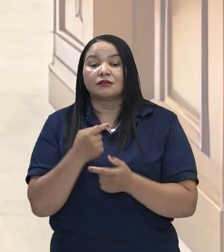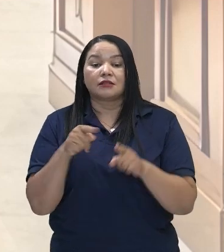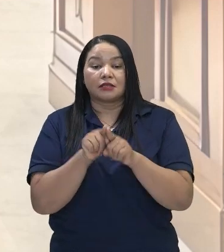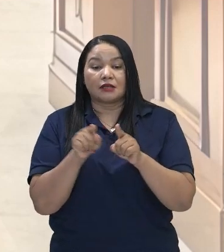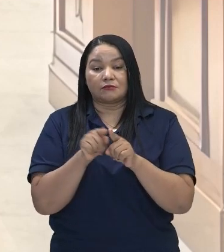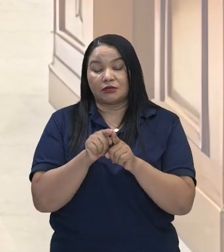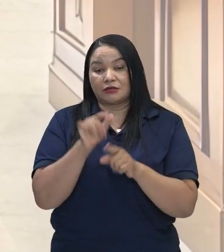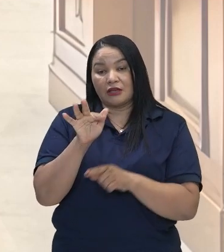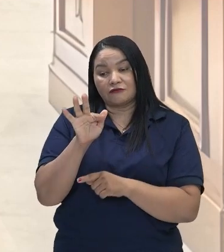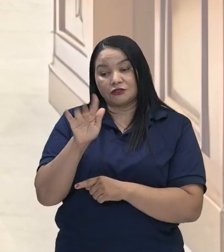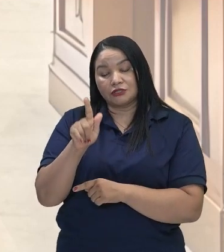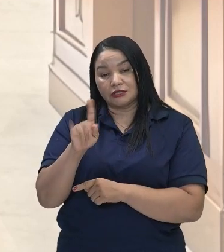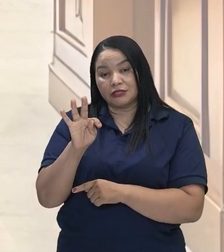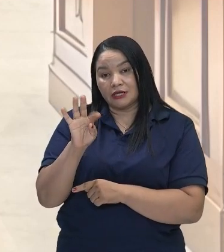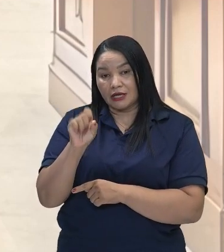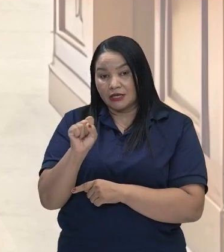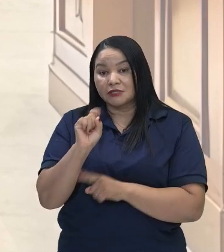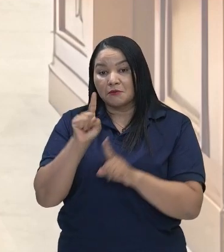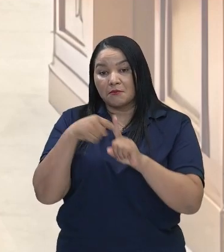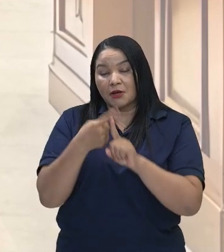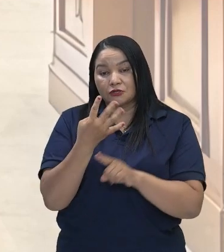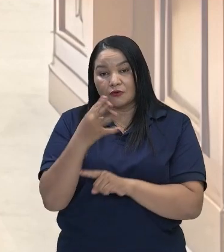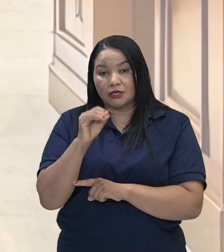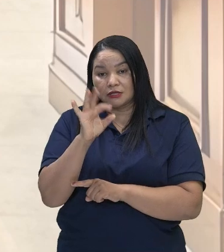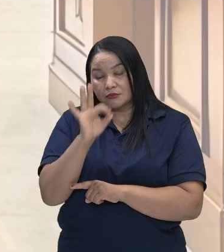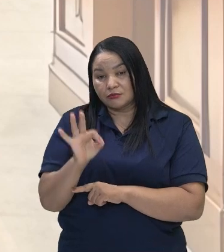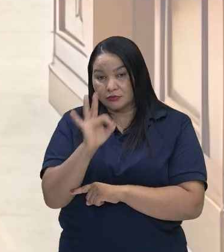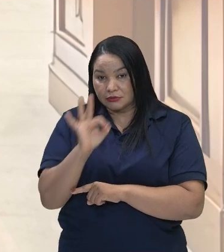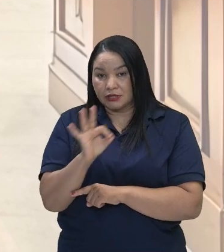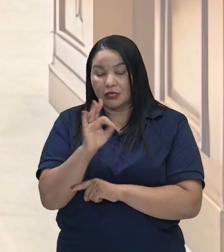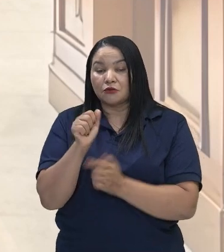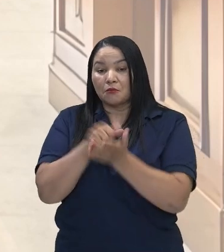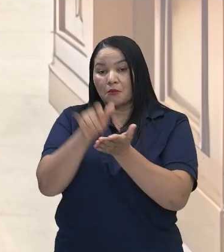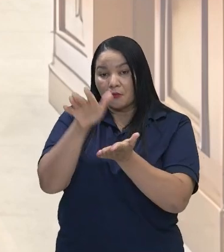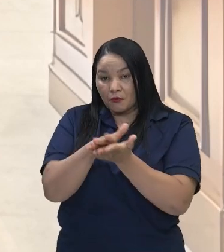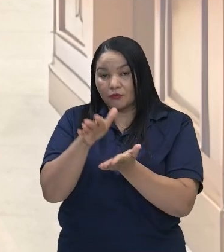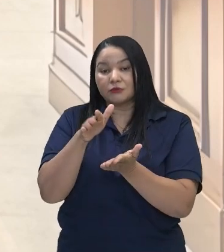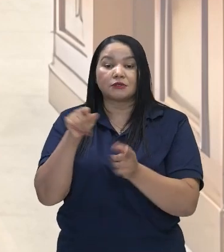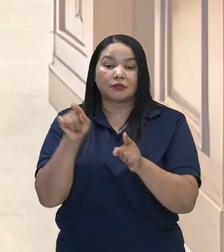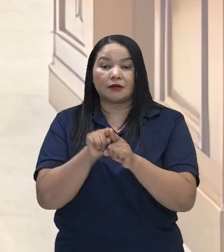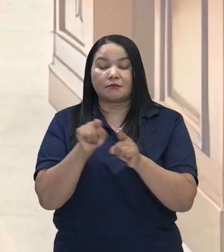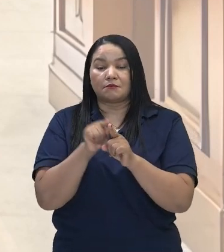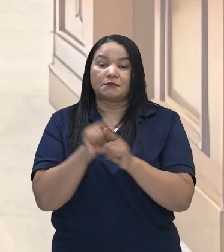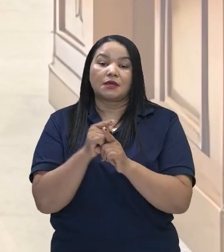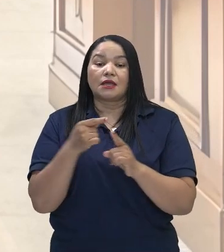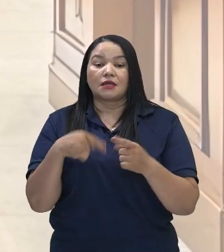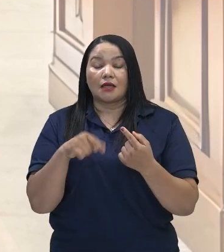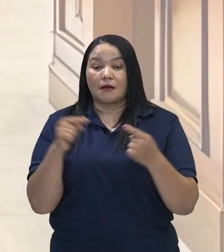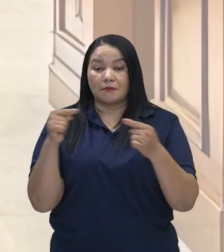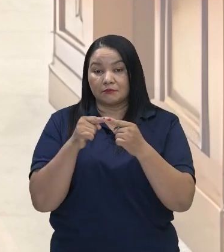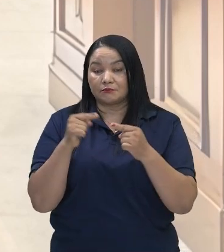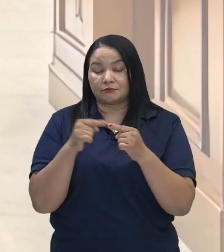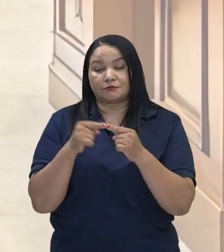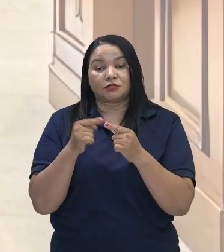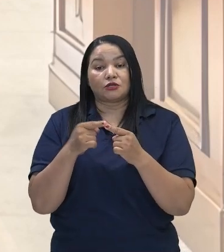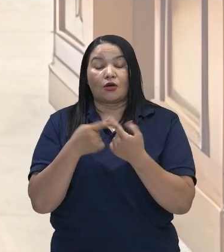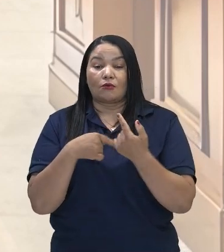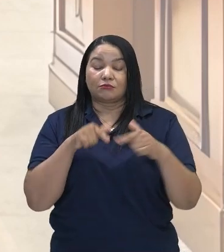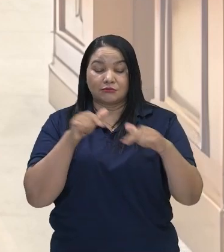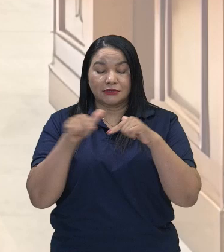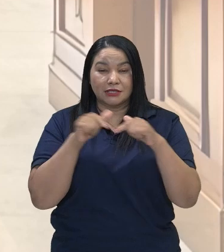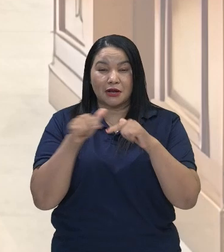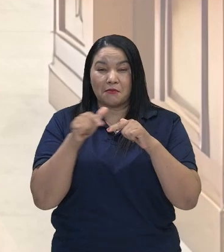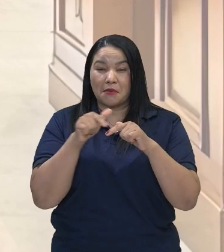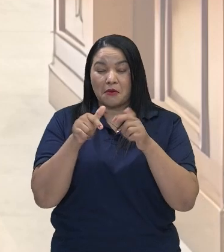do FGTS, que é o pagamento de uma multa de 40% sobre o saldo do fundo de garantia do tempo de serviço